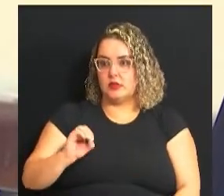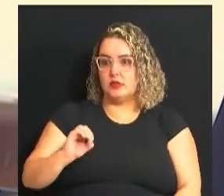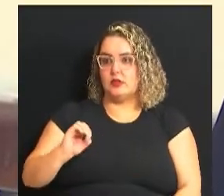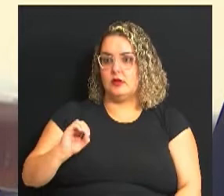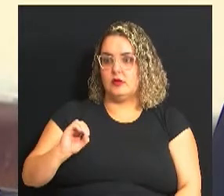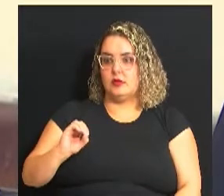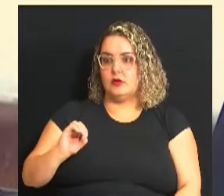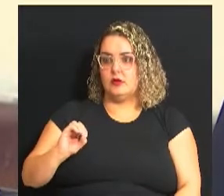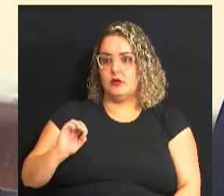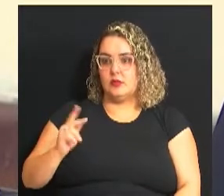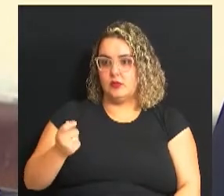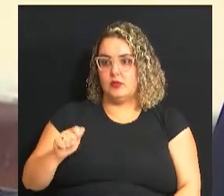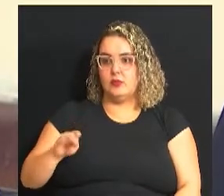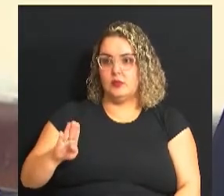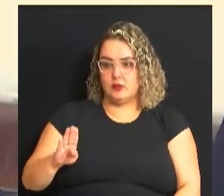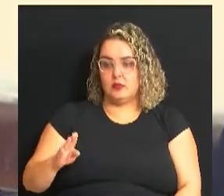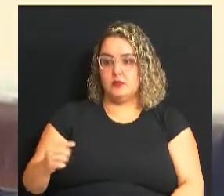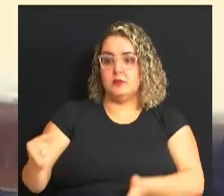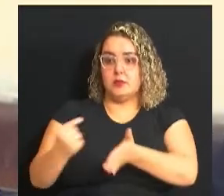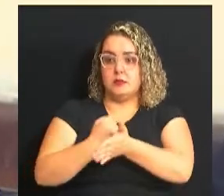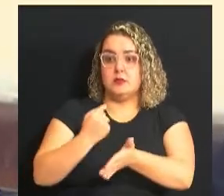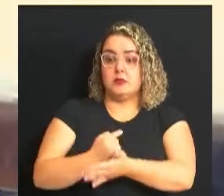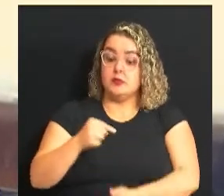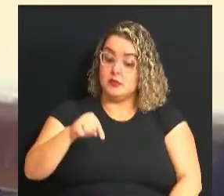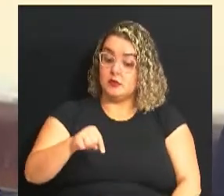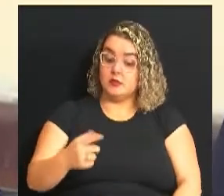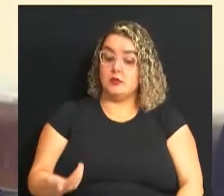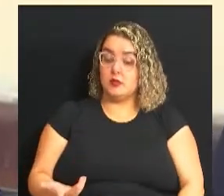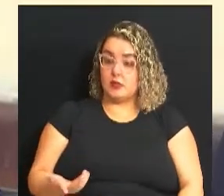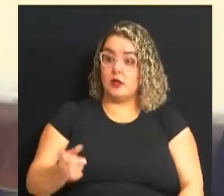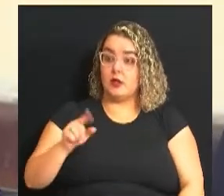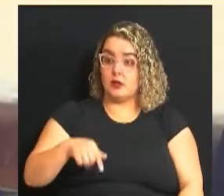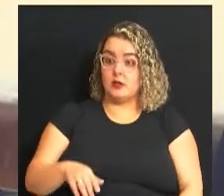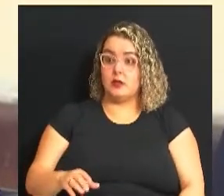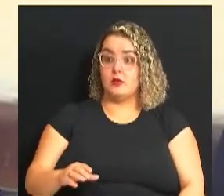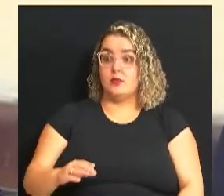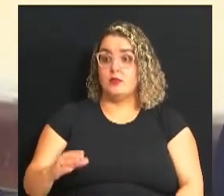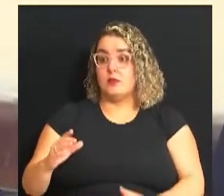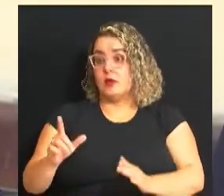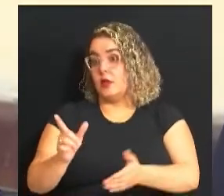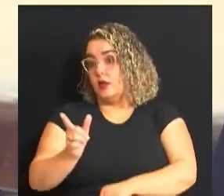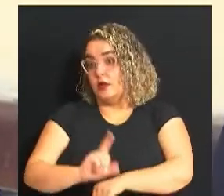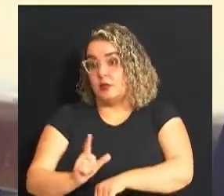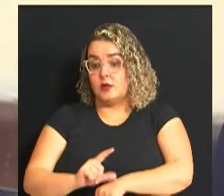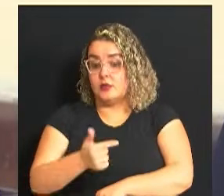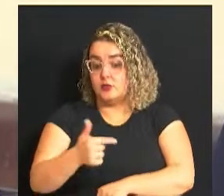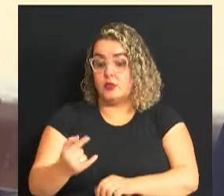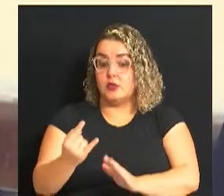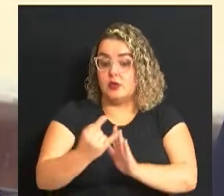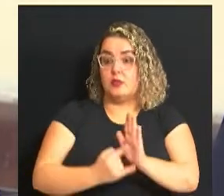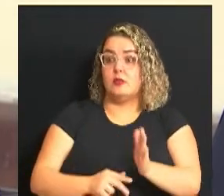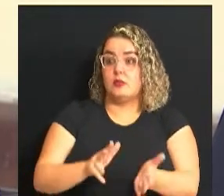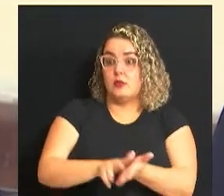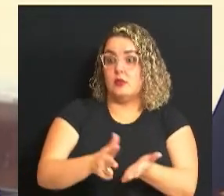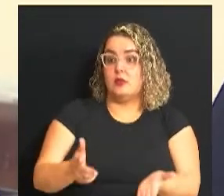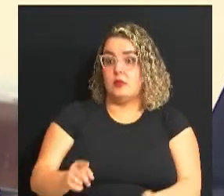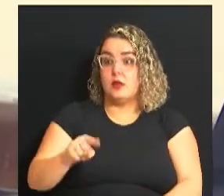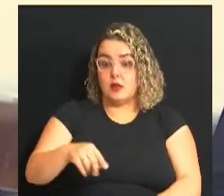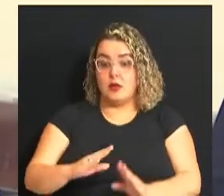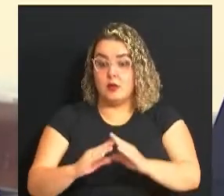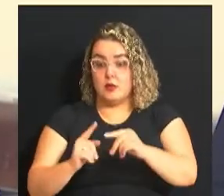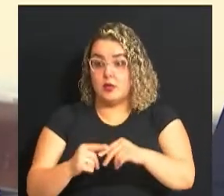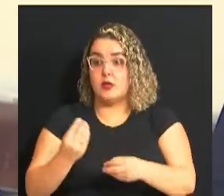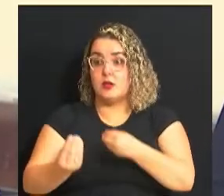gente questionamentos, né? Olha, esse daqui é um comércio, eu não tenho como titular, o que eu faço? É uma igreja, não tem,